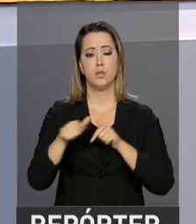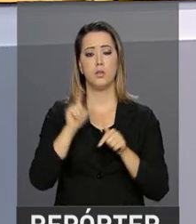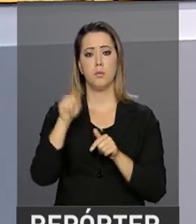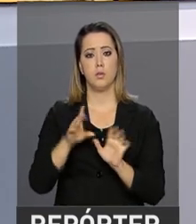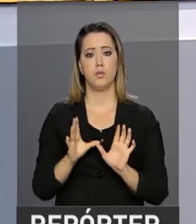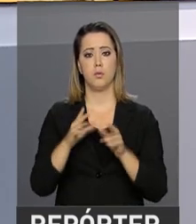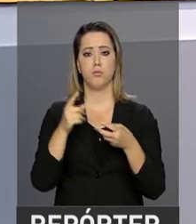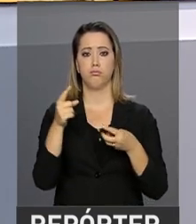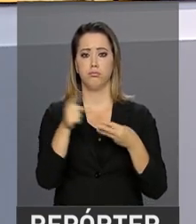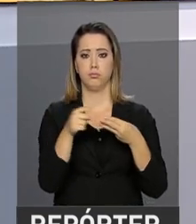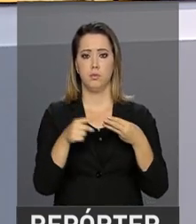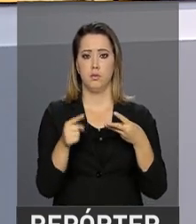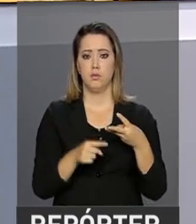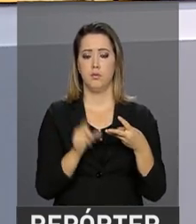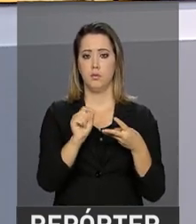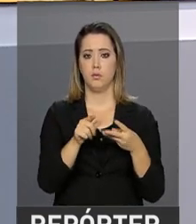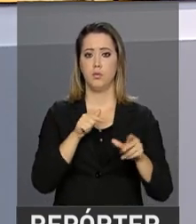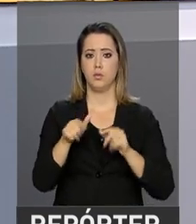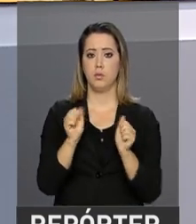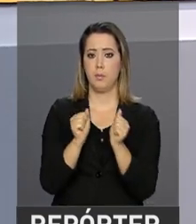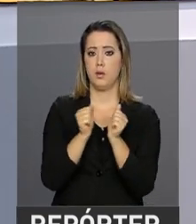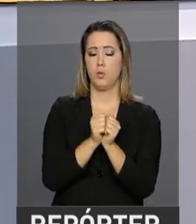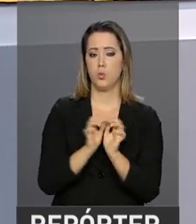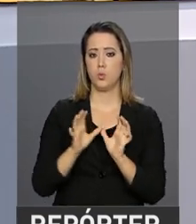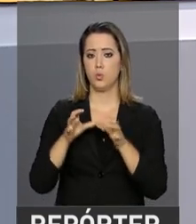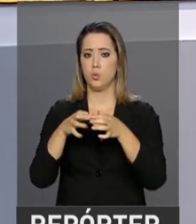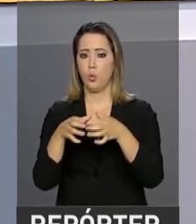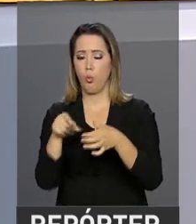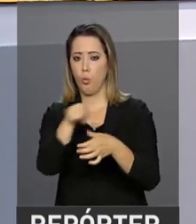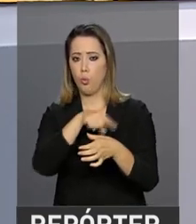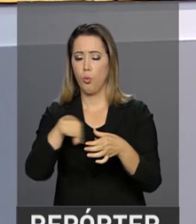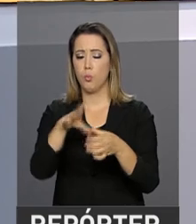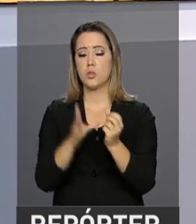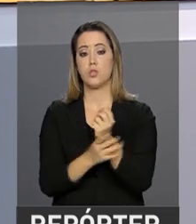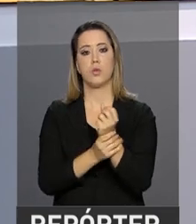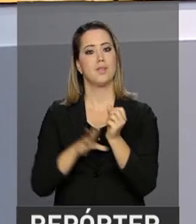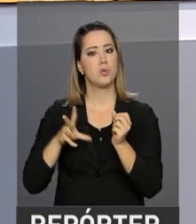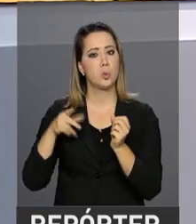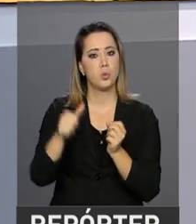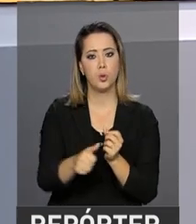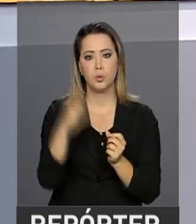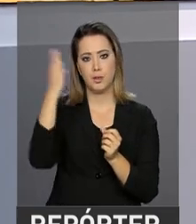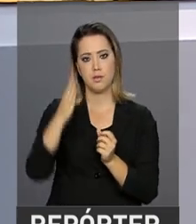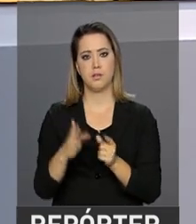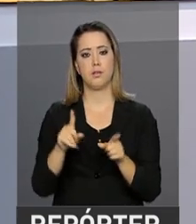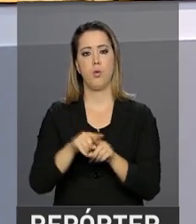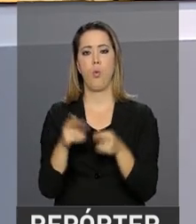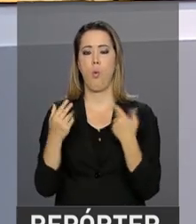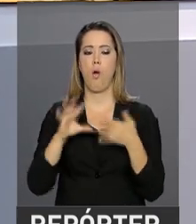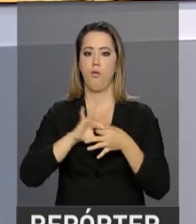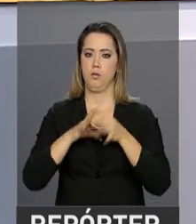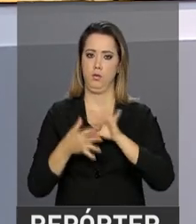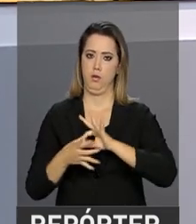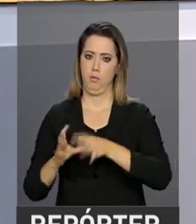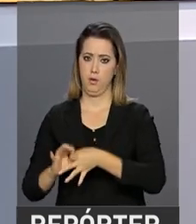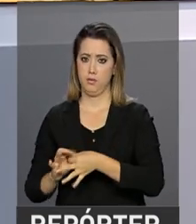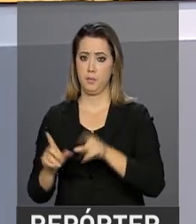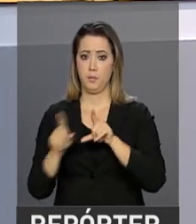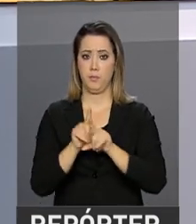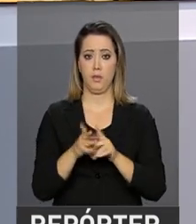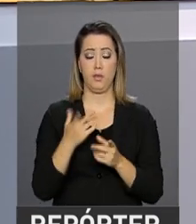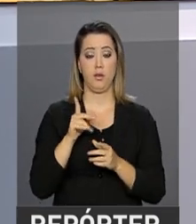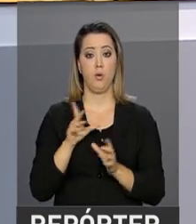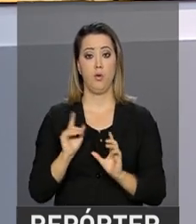baseada em três eixos trabalho conjunto de todas as esferas da Segurança Pública como aconteceu nas olimpíadas elemento